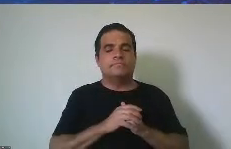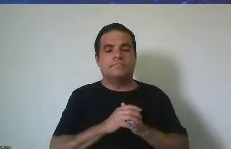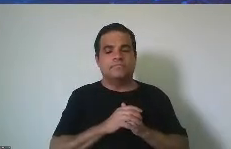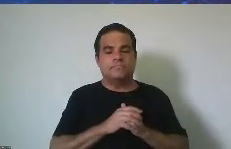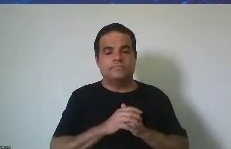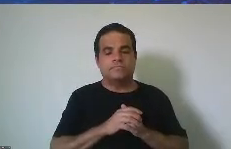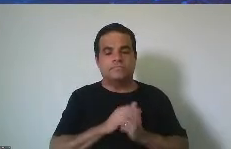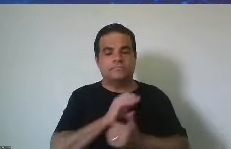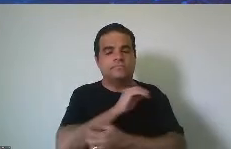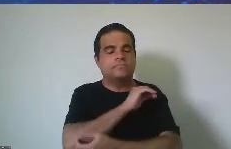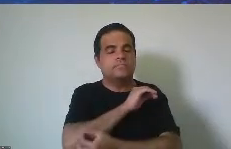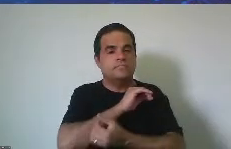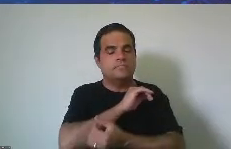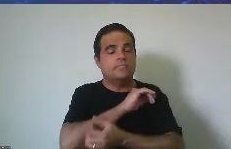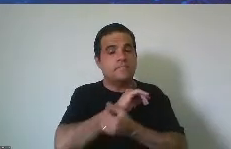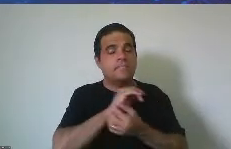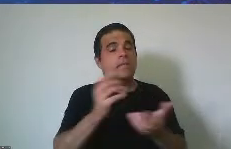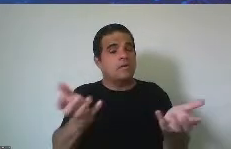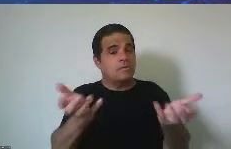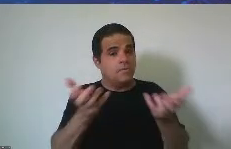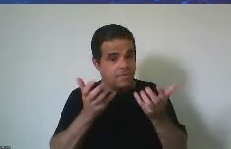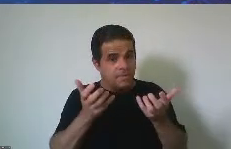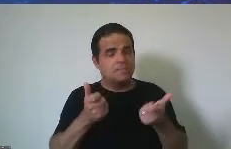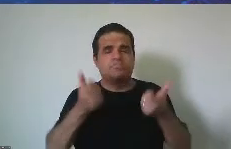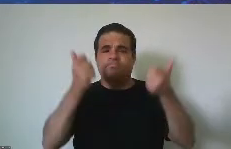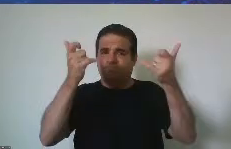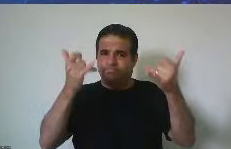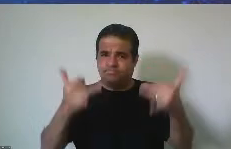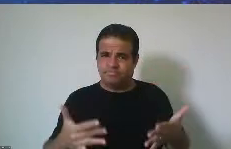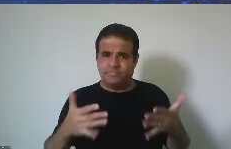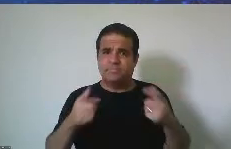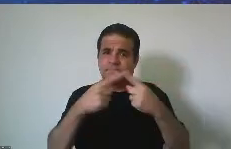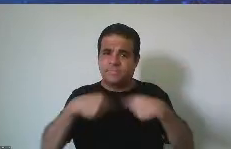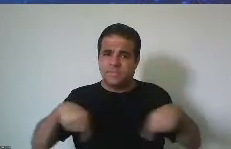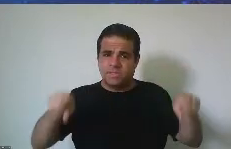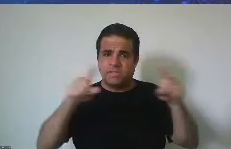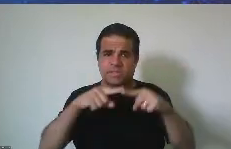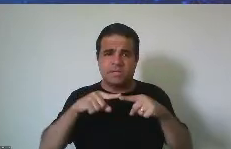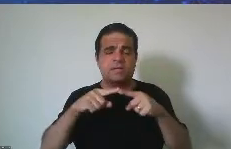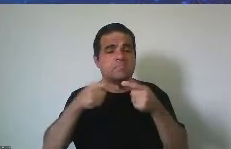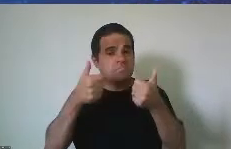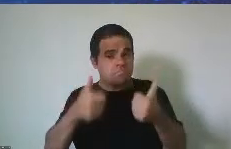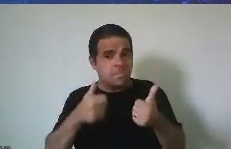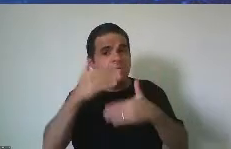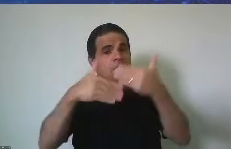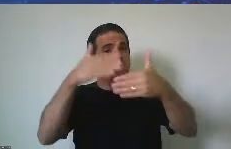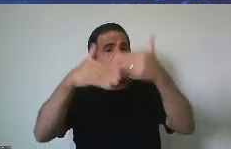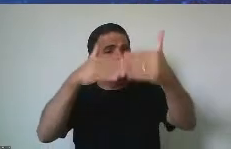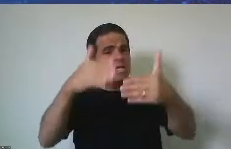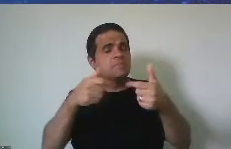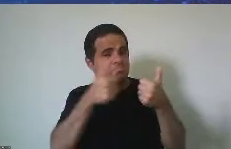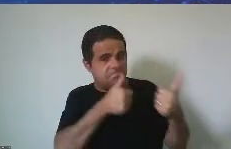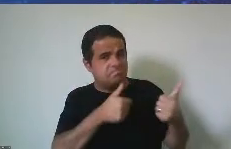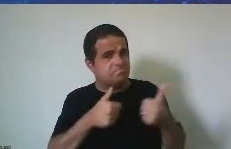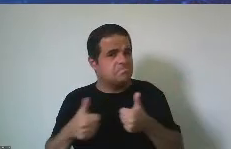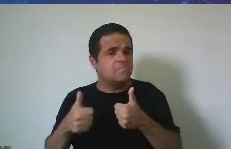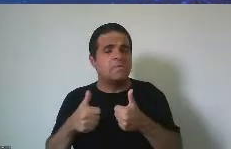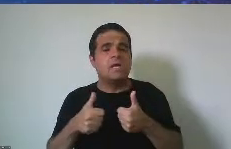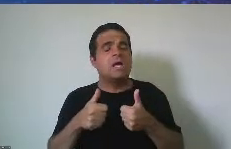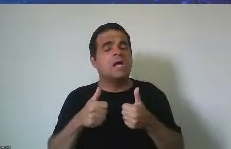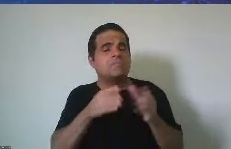Então eu queria mencionar para vocês como nós fazemos um processo muito muito rigoroso